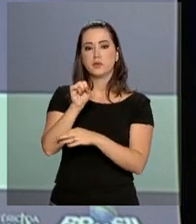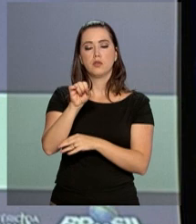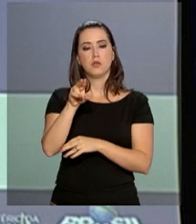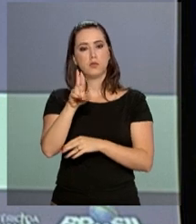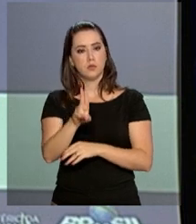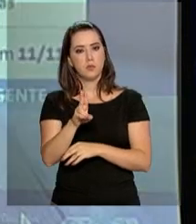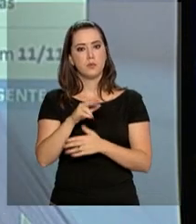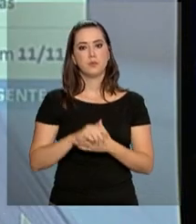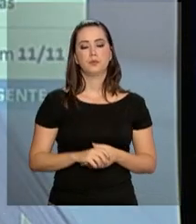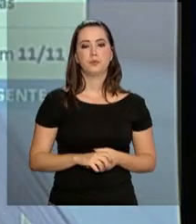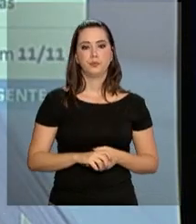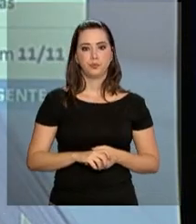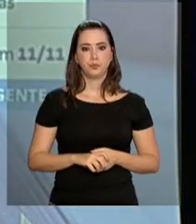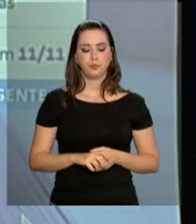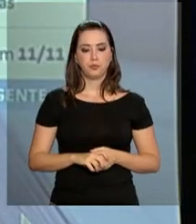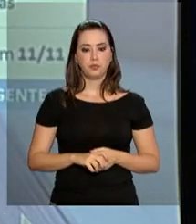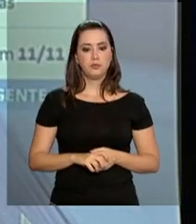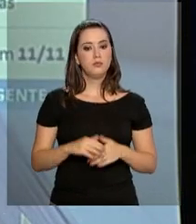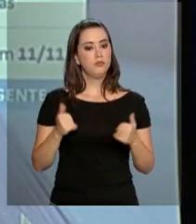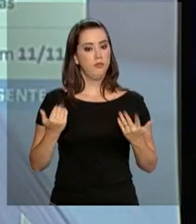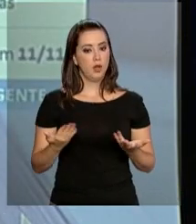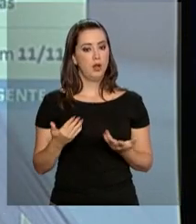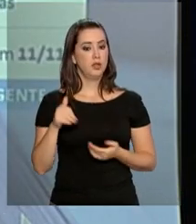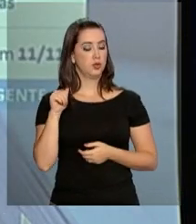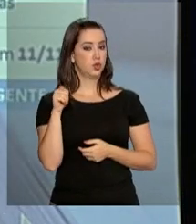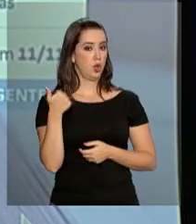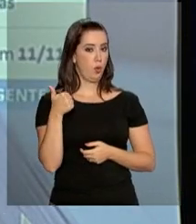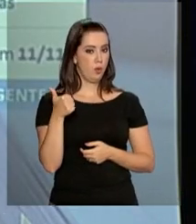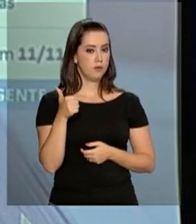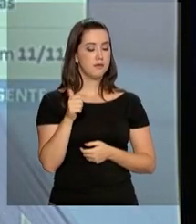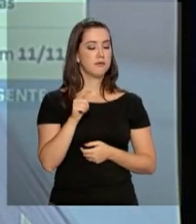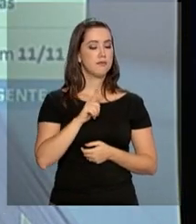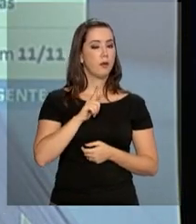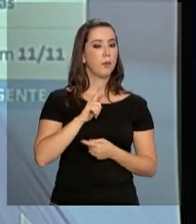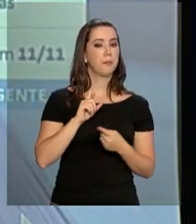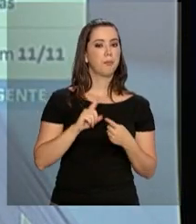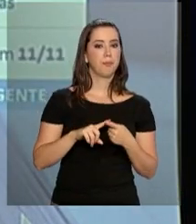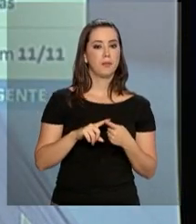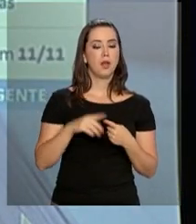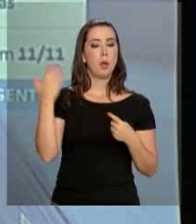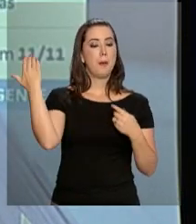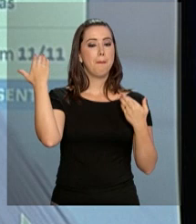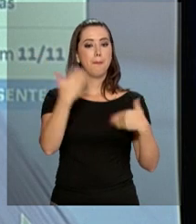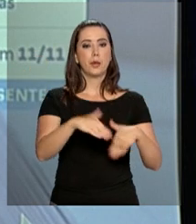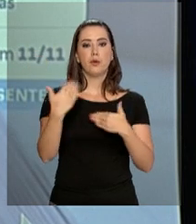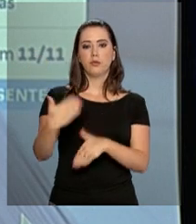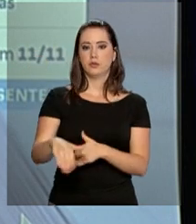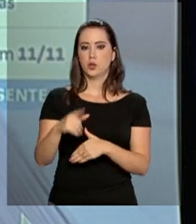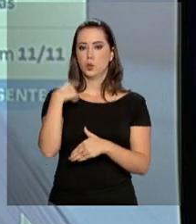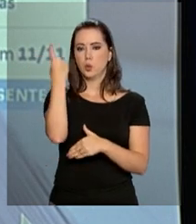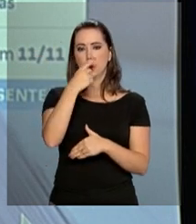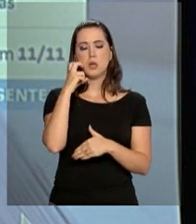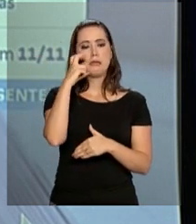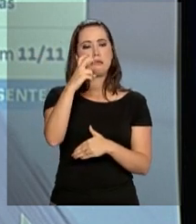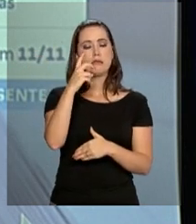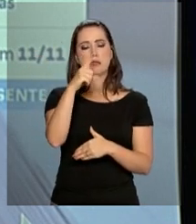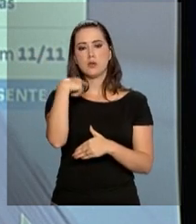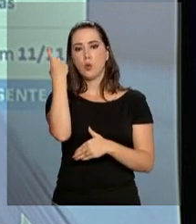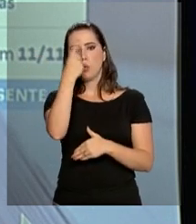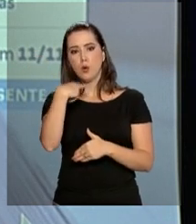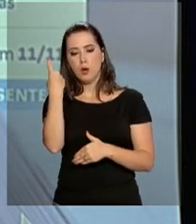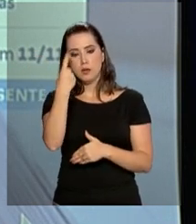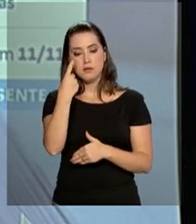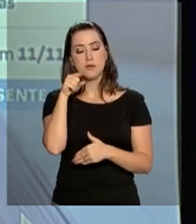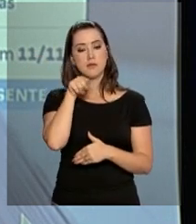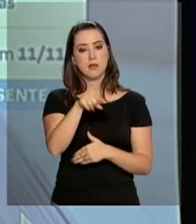que é o sisu bom no dia 11 nós teremos é provas com duração de 5 horas e